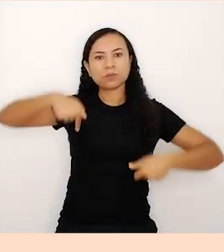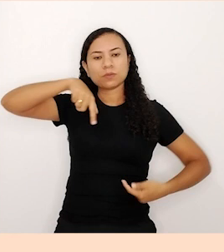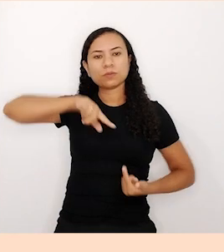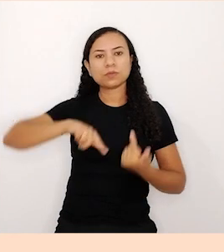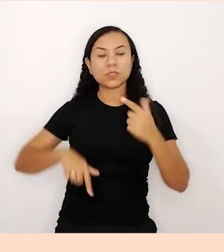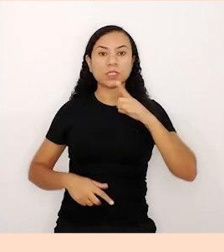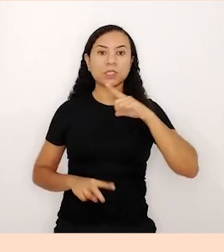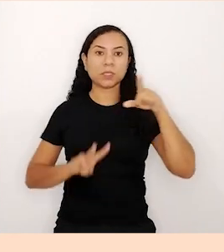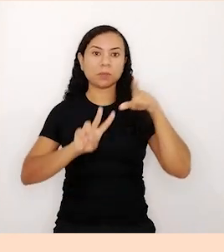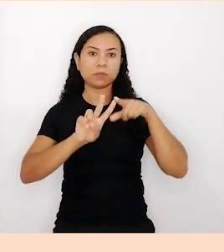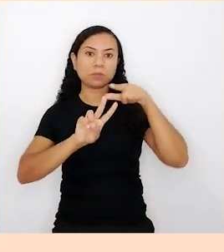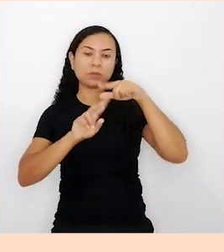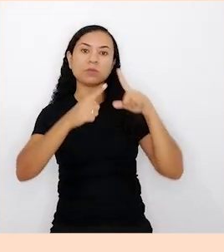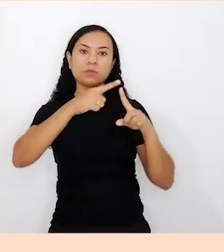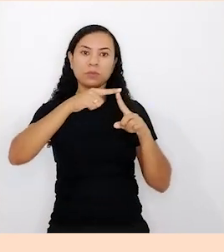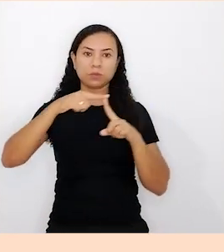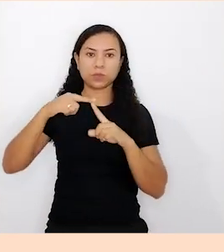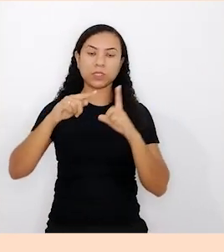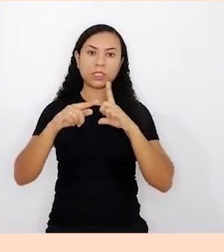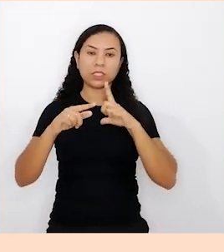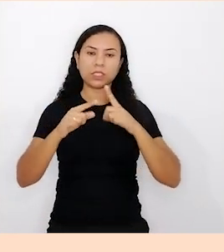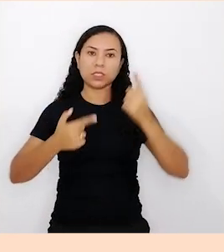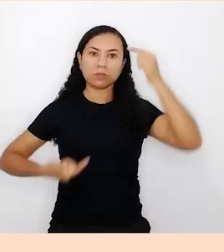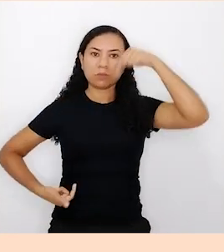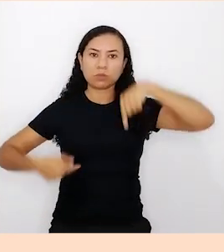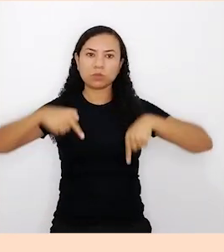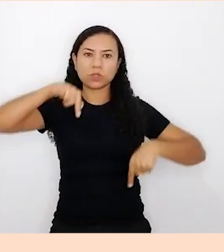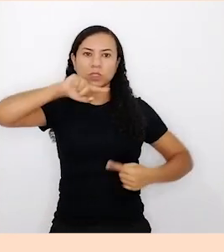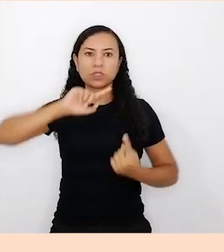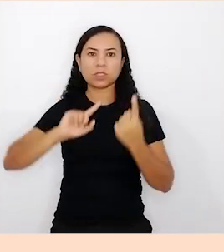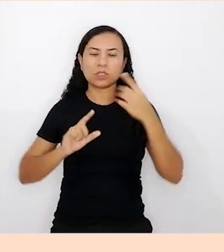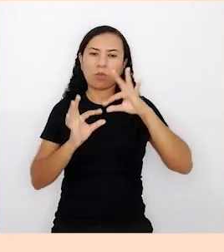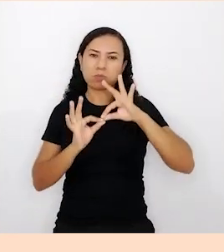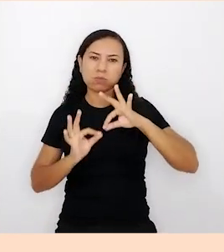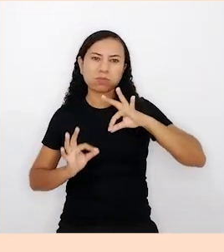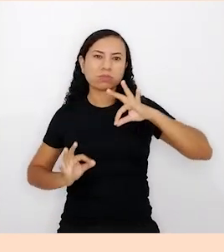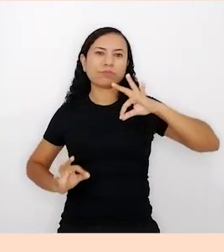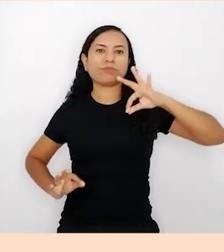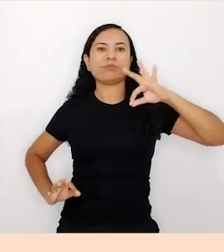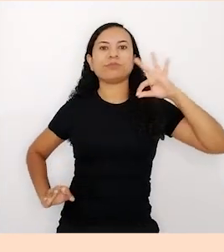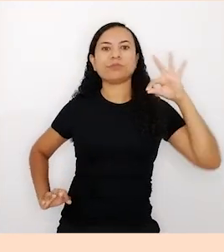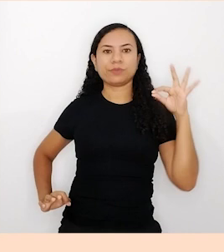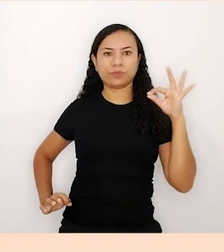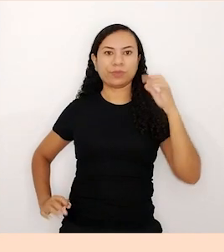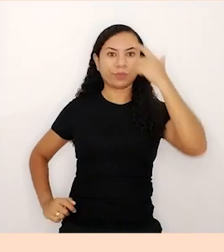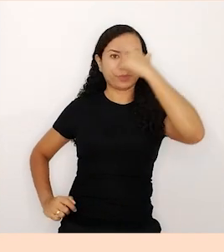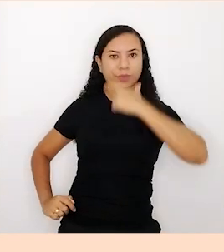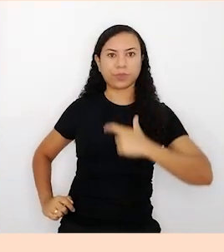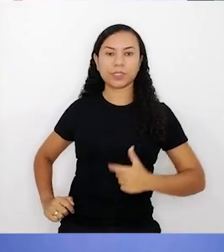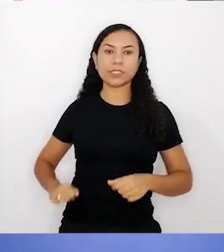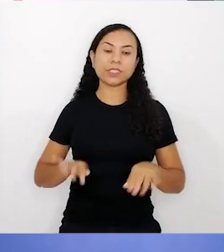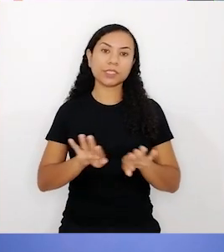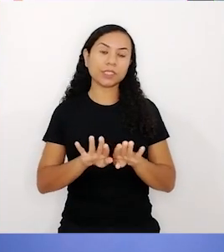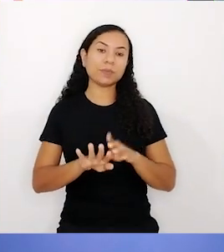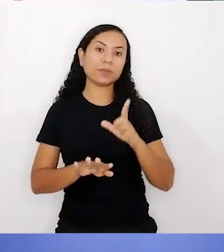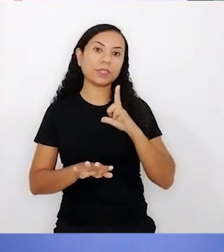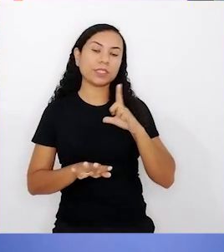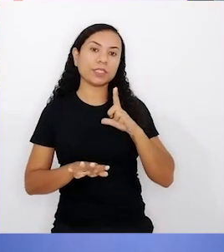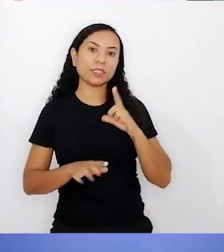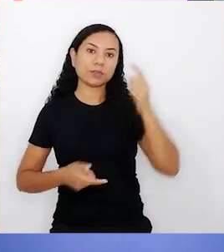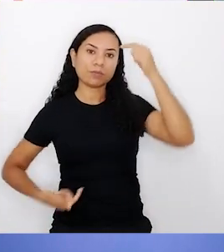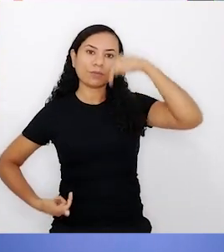sanguínea. Uma circulação longa, que é uma circulação corporal, e uma